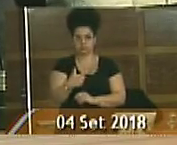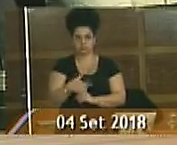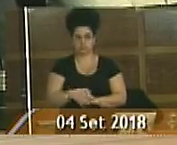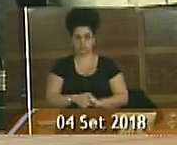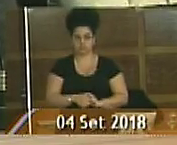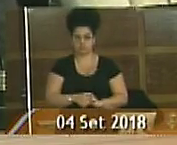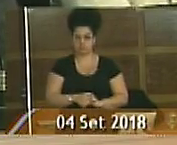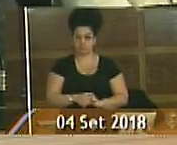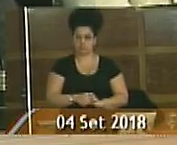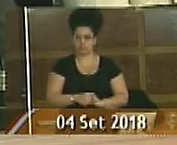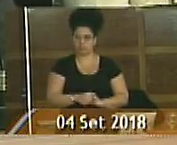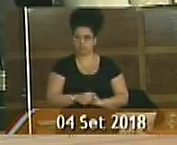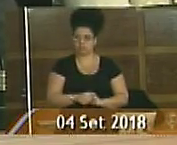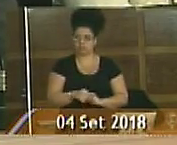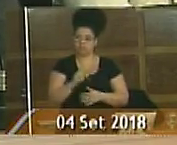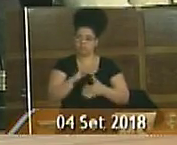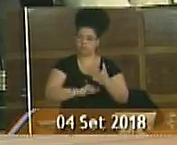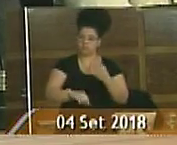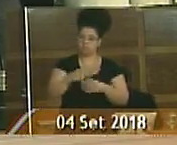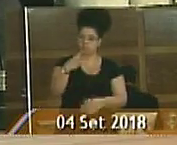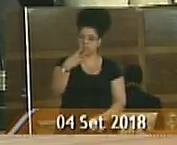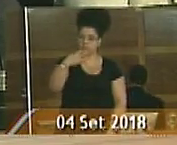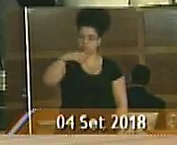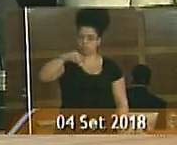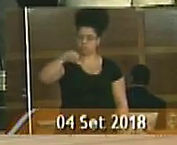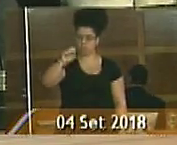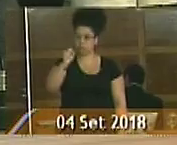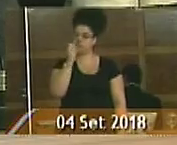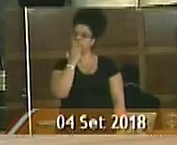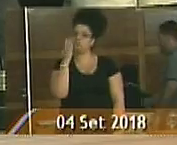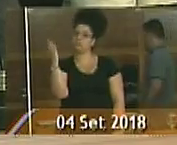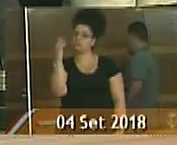Requerimento 398, Aldenite,